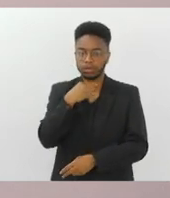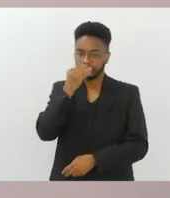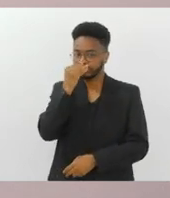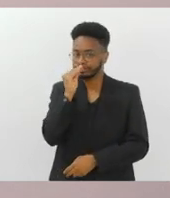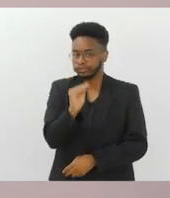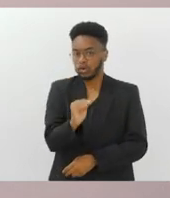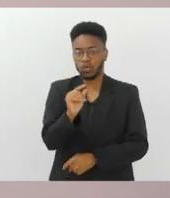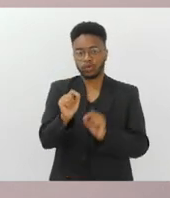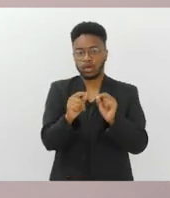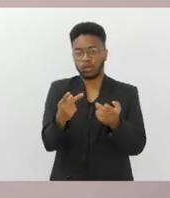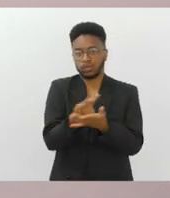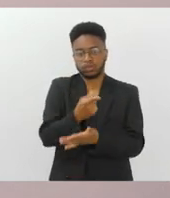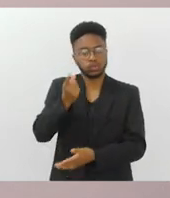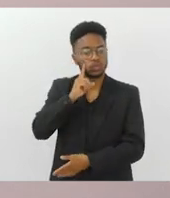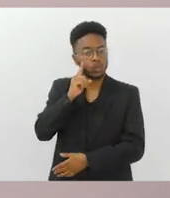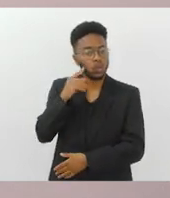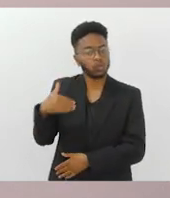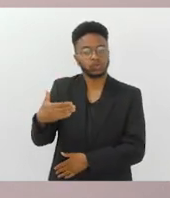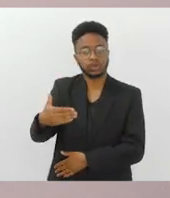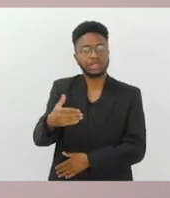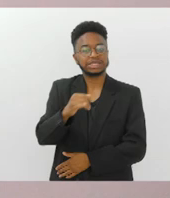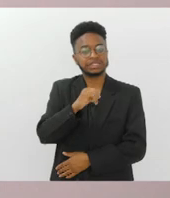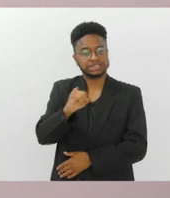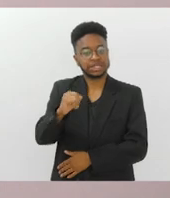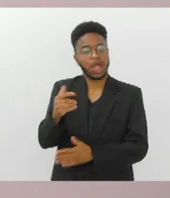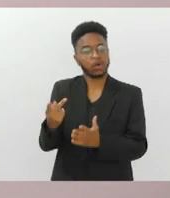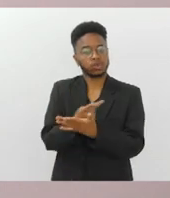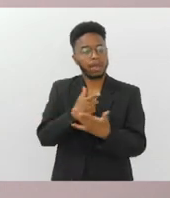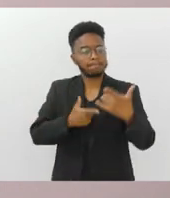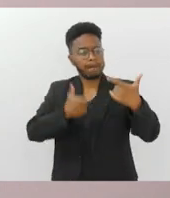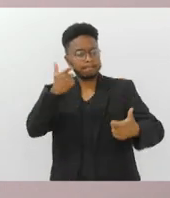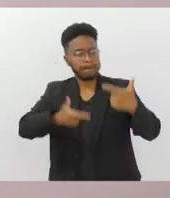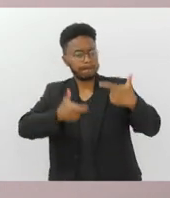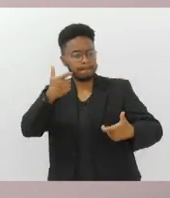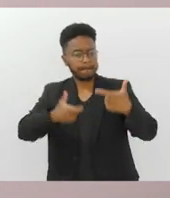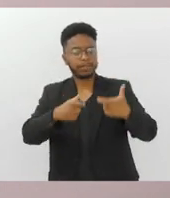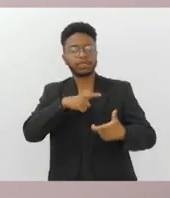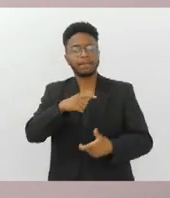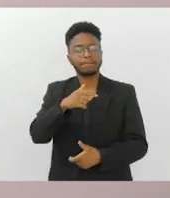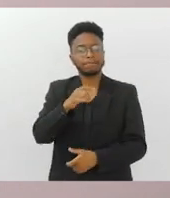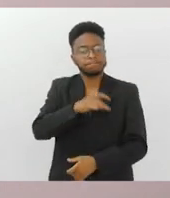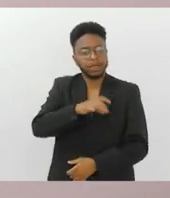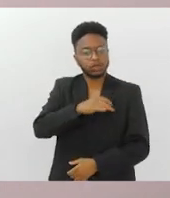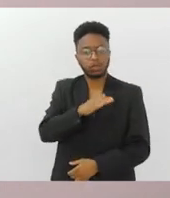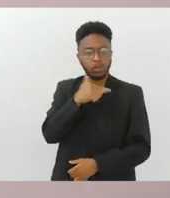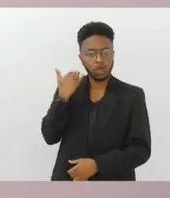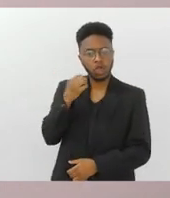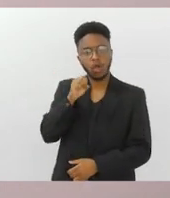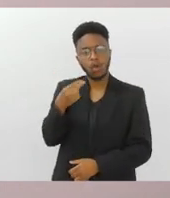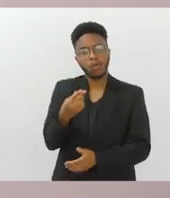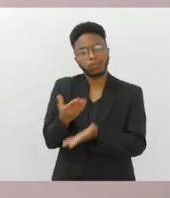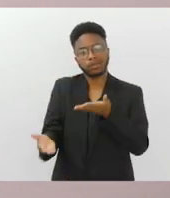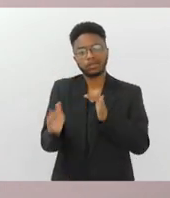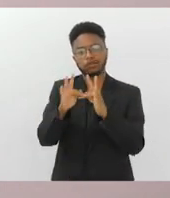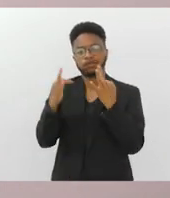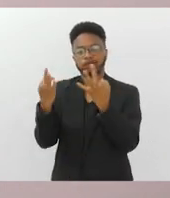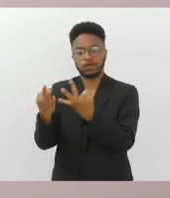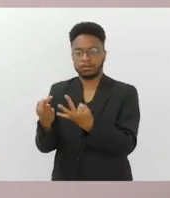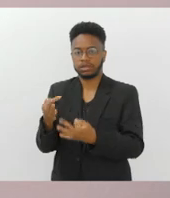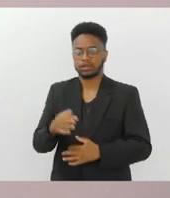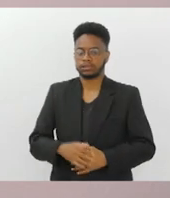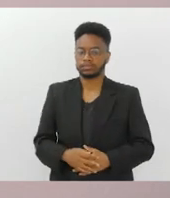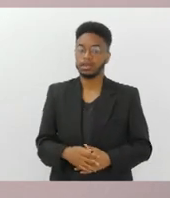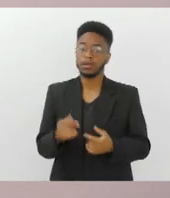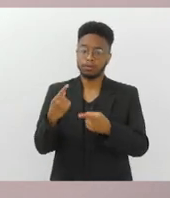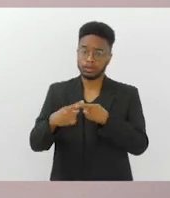realidade cotidiana de viver embaixo de tiro, com medo de morrer ou perder qualquer um dos seus parentes. Isso pode,